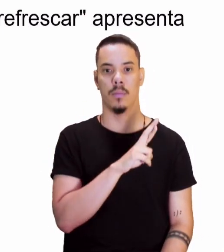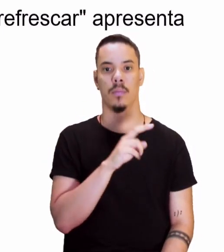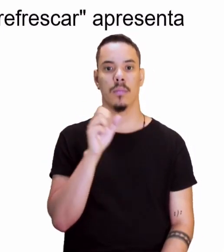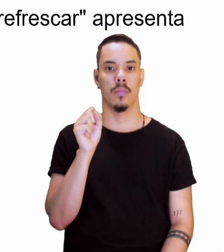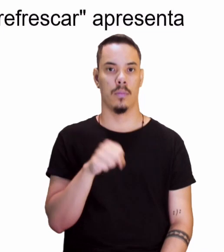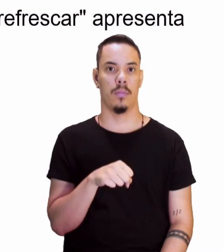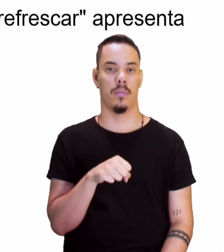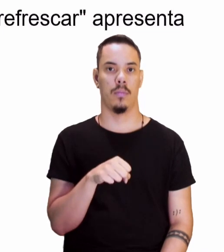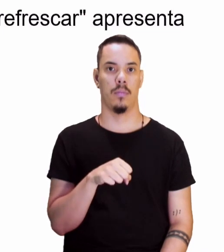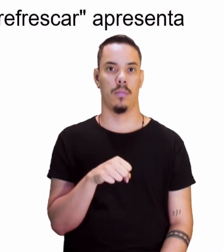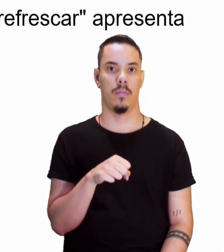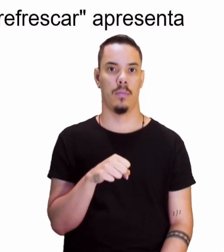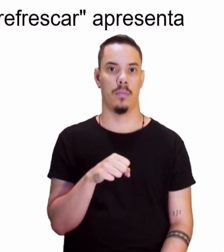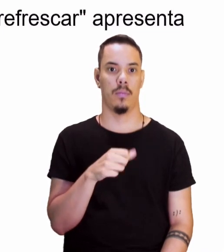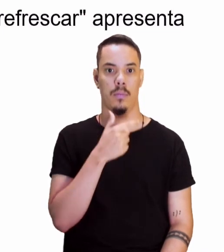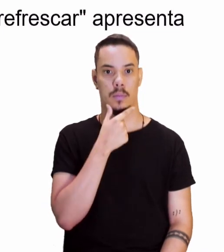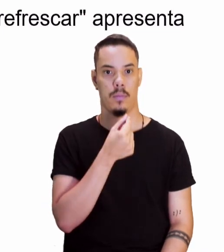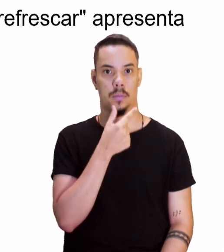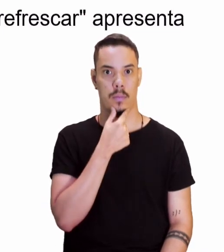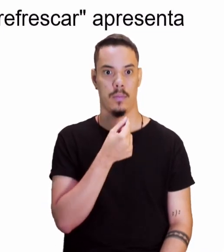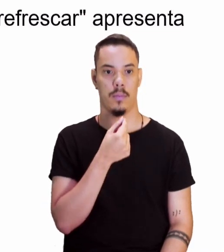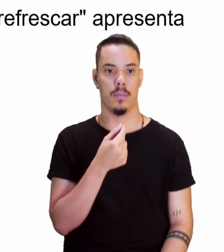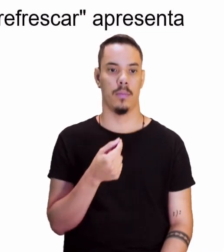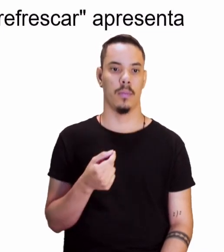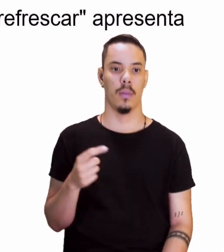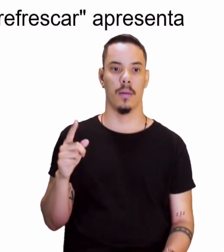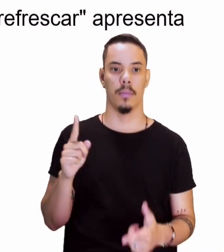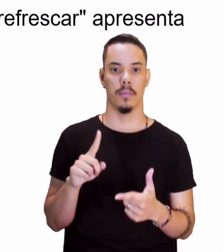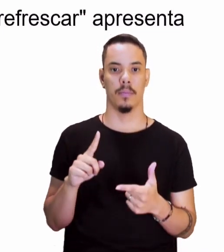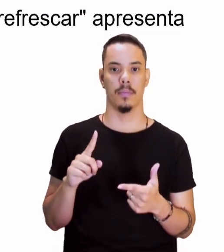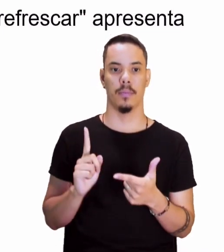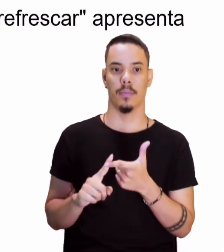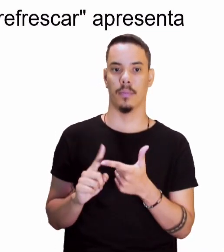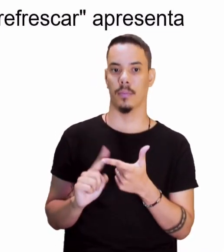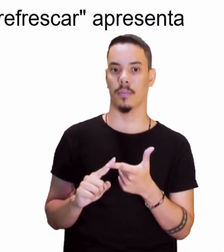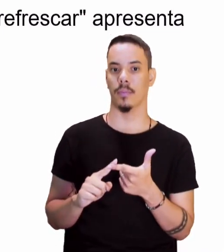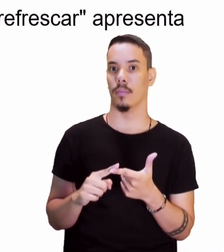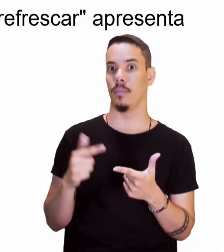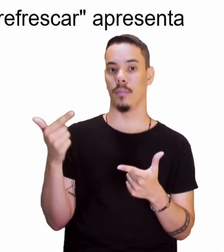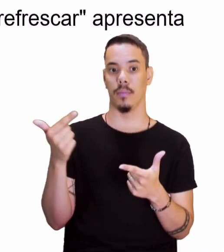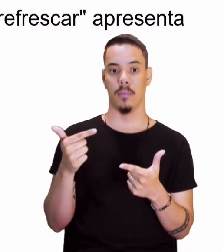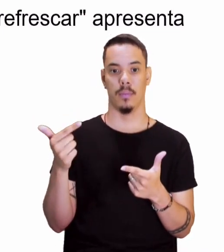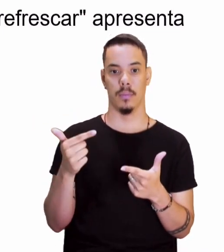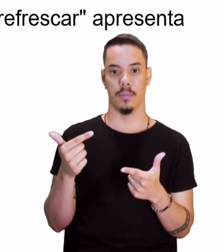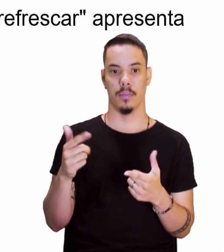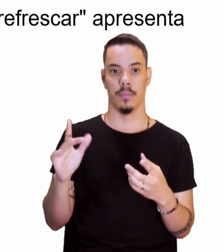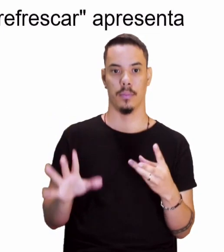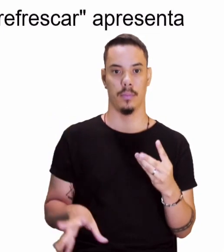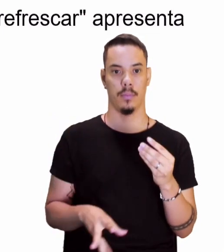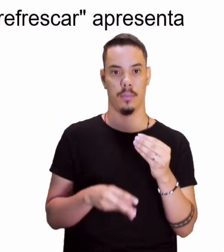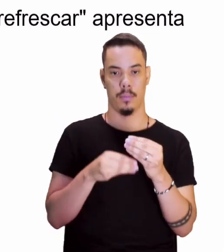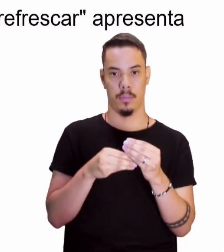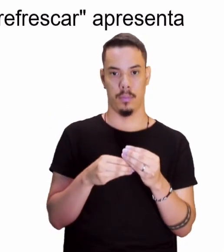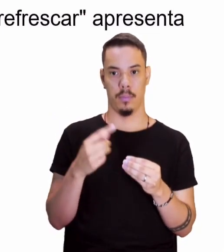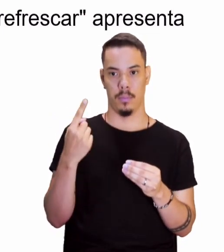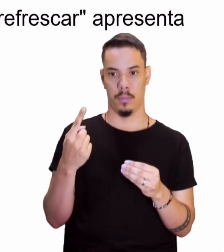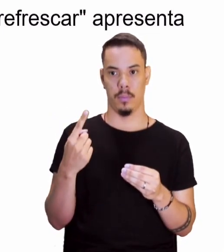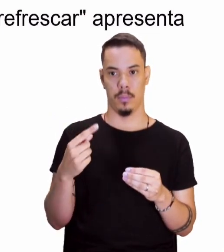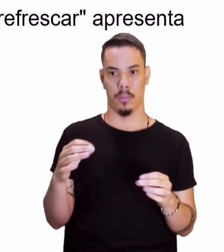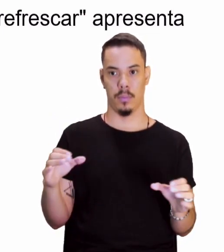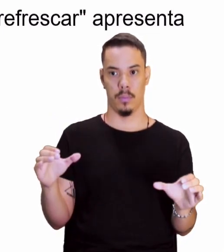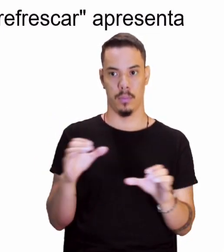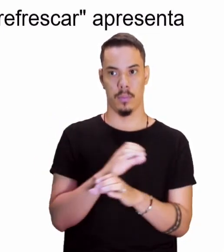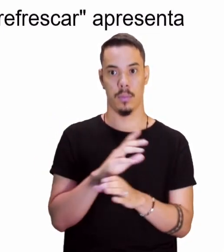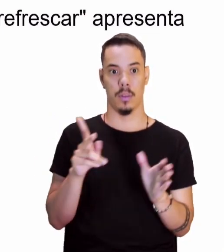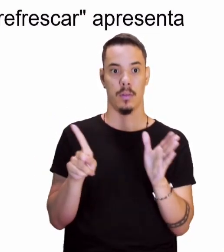respondeu sim ao mestre. 2. No segundo quadrinho, o acréscimo de um completamento para